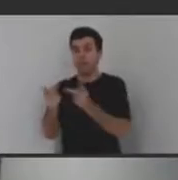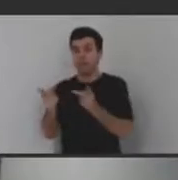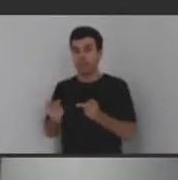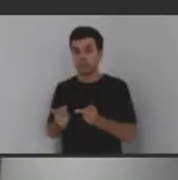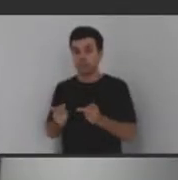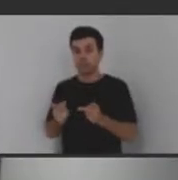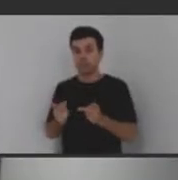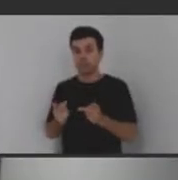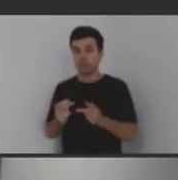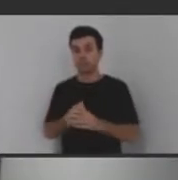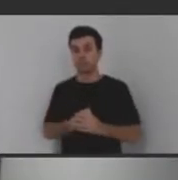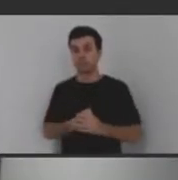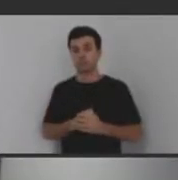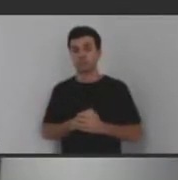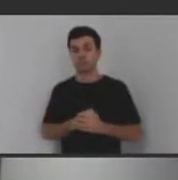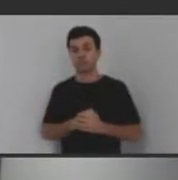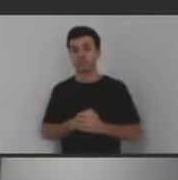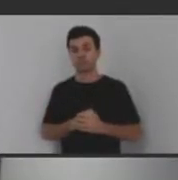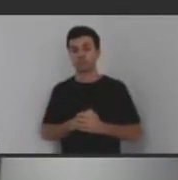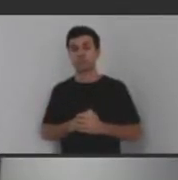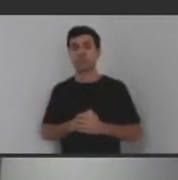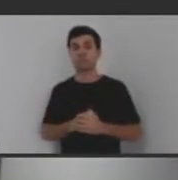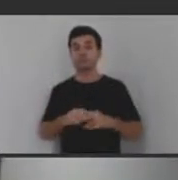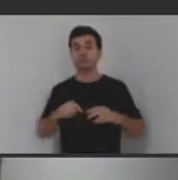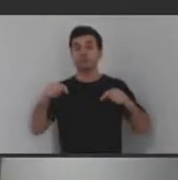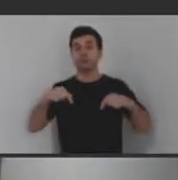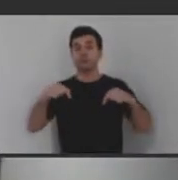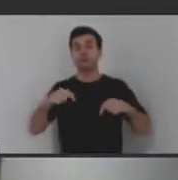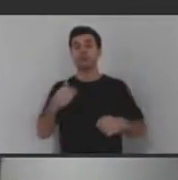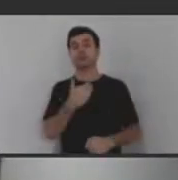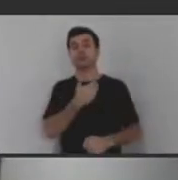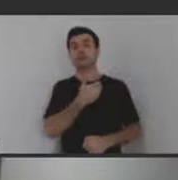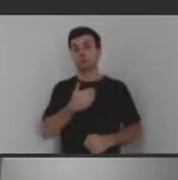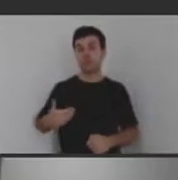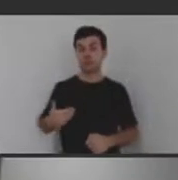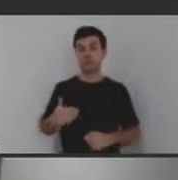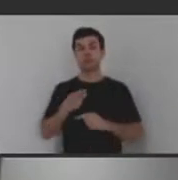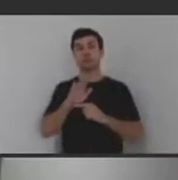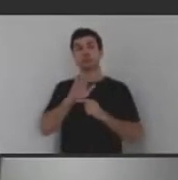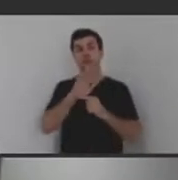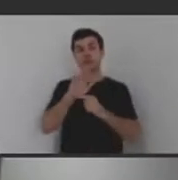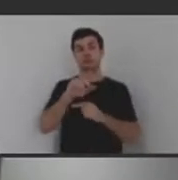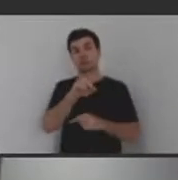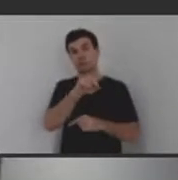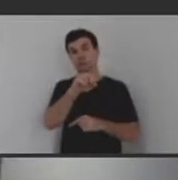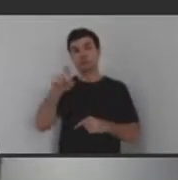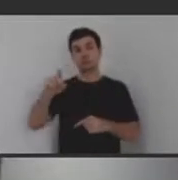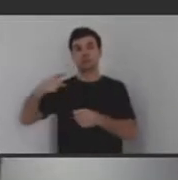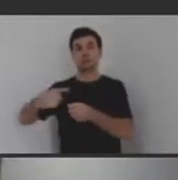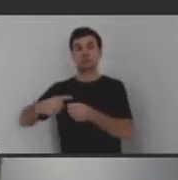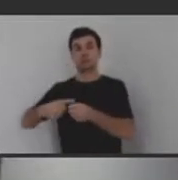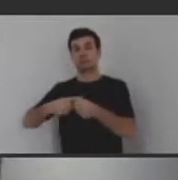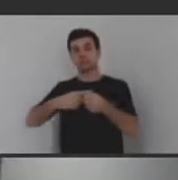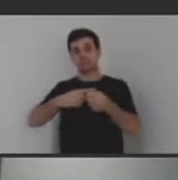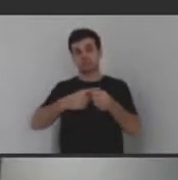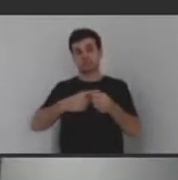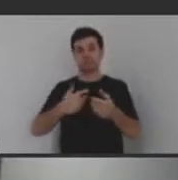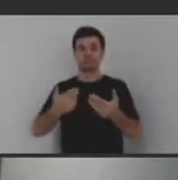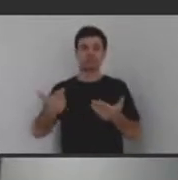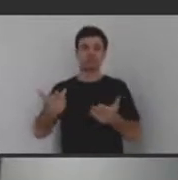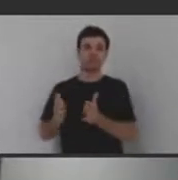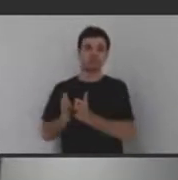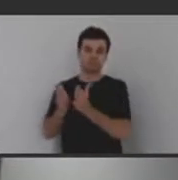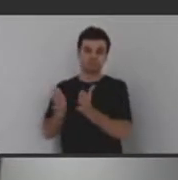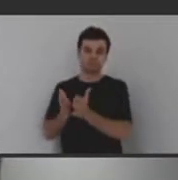em Sumaré, o governo estadual estará colaborando para amenizar a situação alimentar de um número significativo de pessoas em situação de